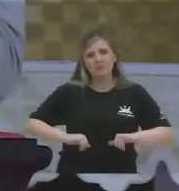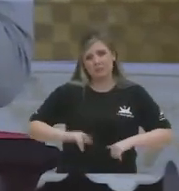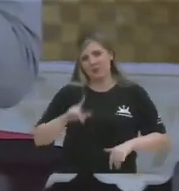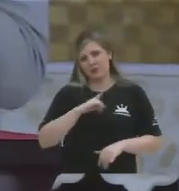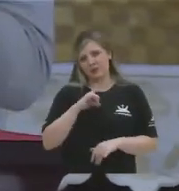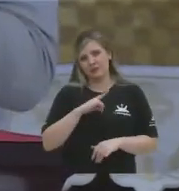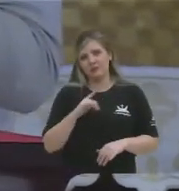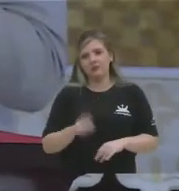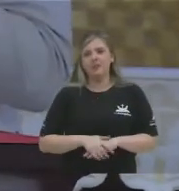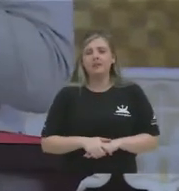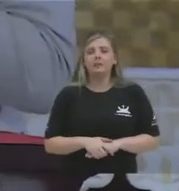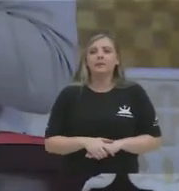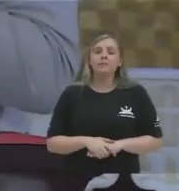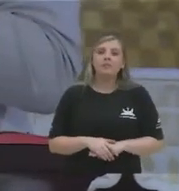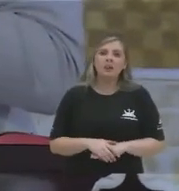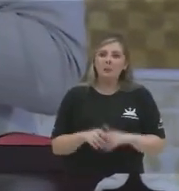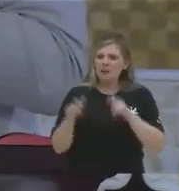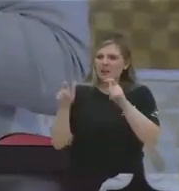Vocês podem perguntar.